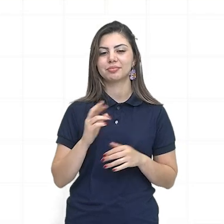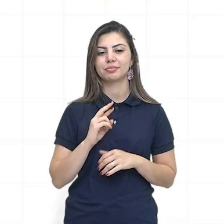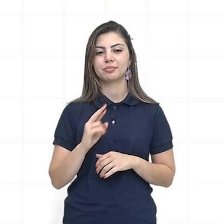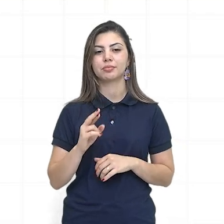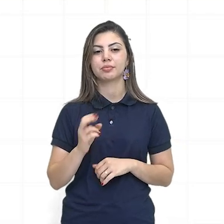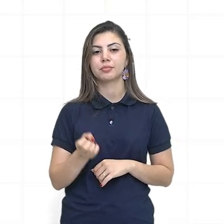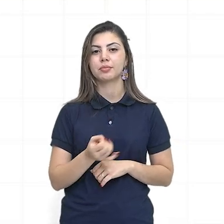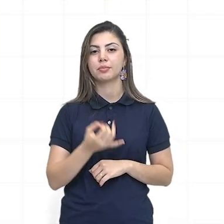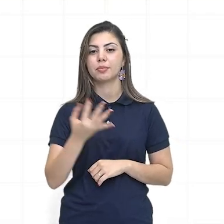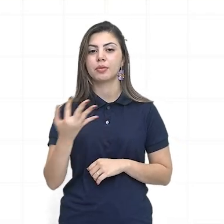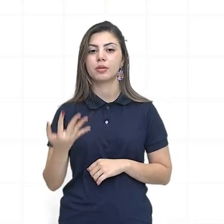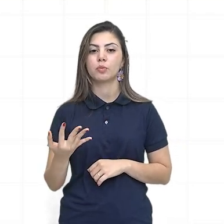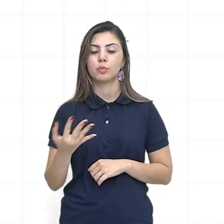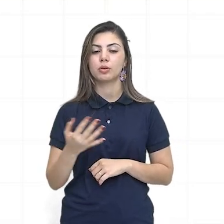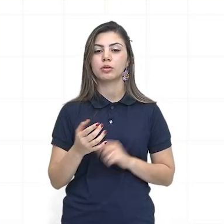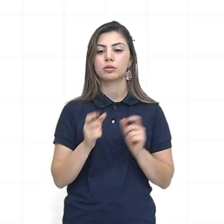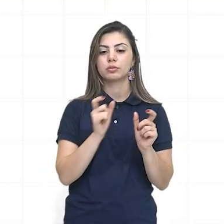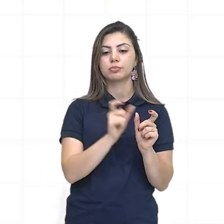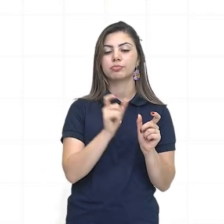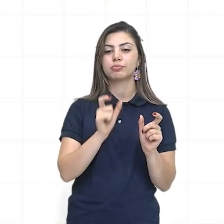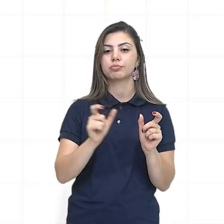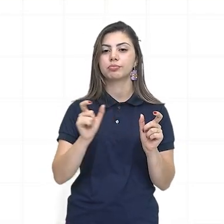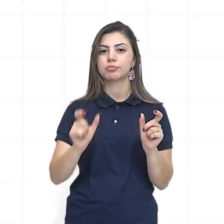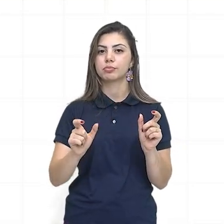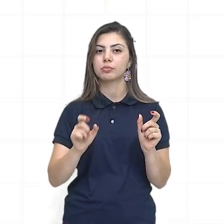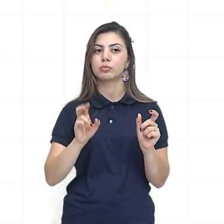anteriormente, né? Quantas unidades aqui, ó?